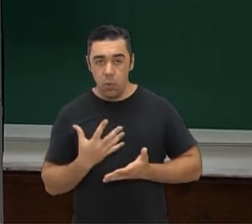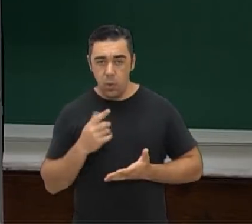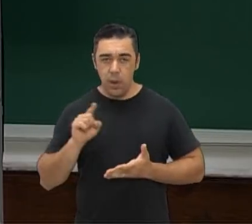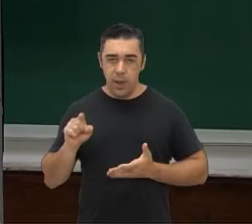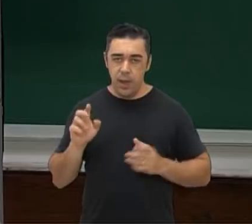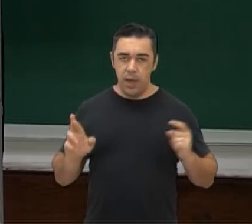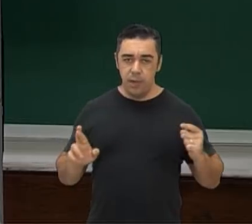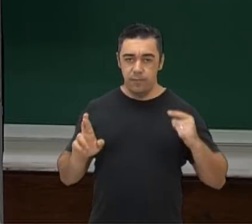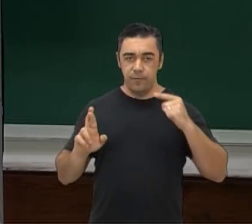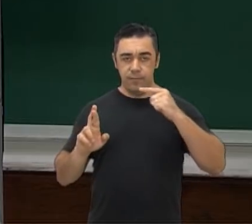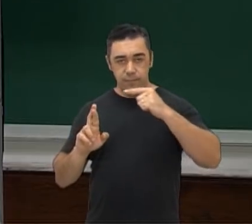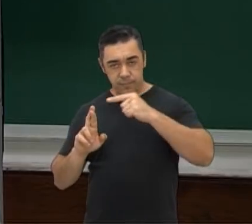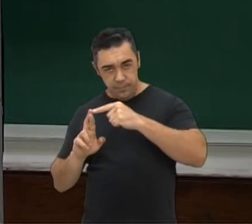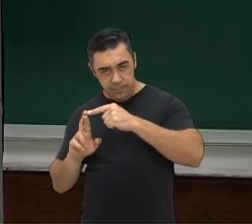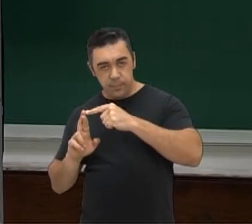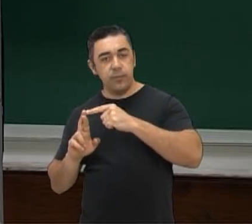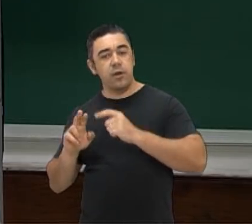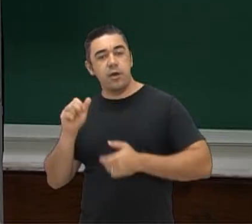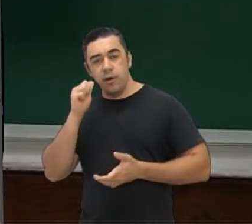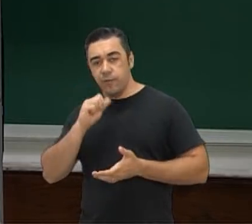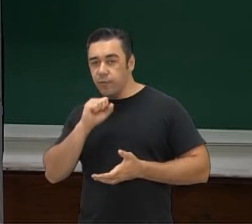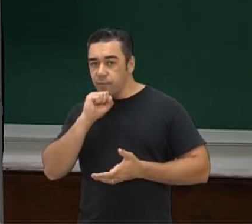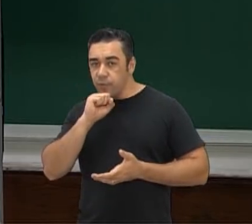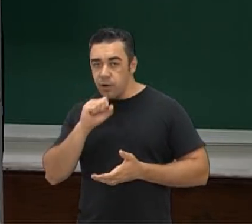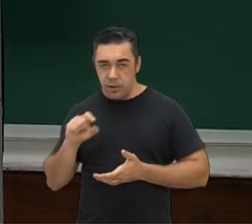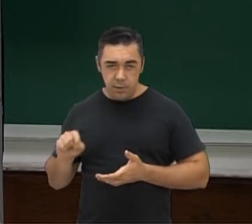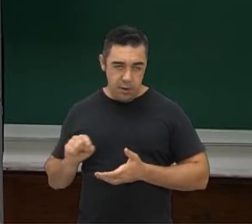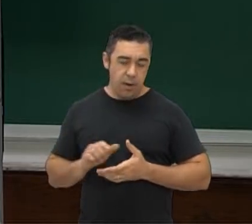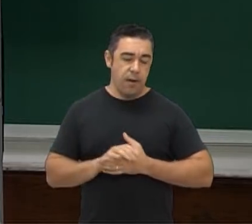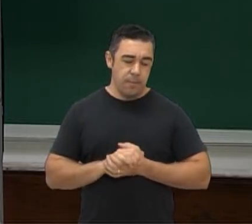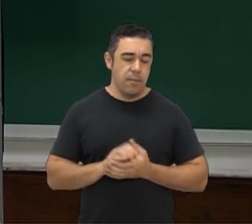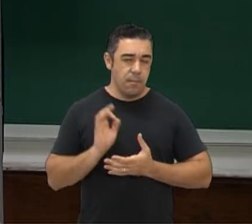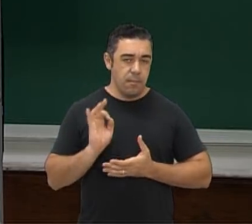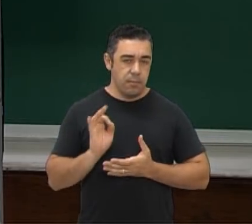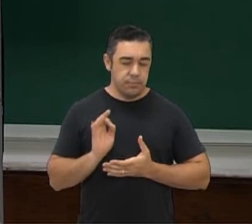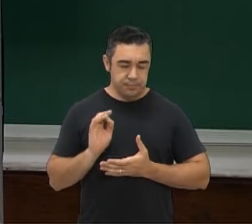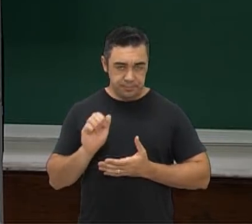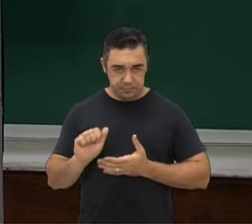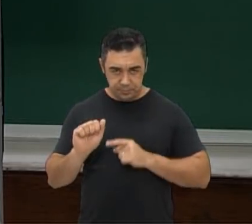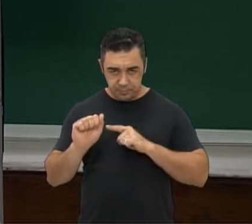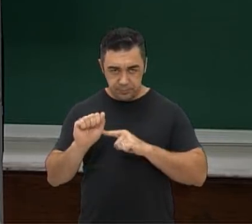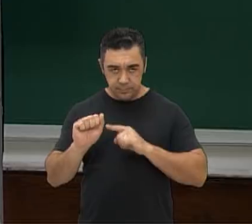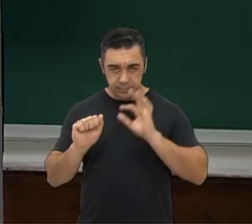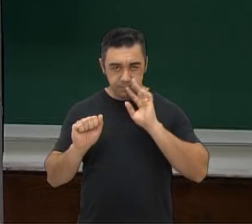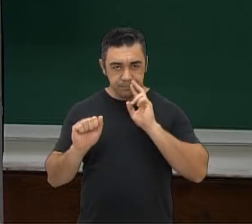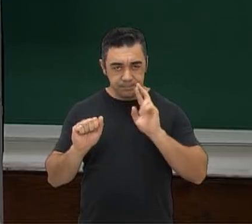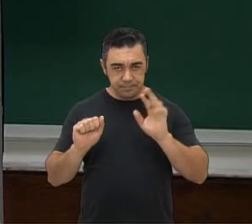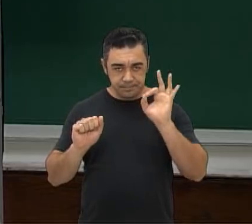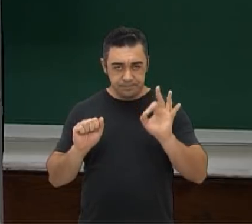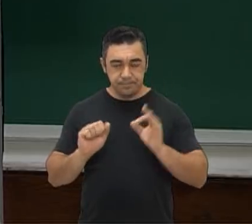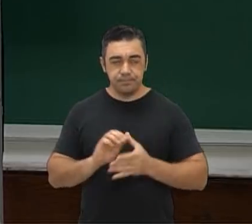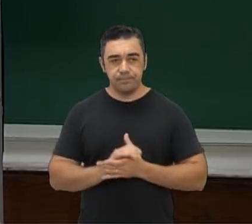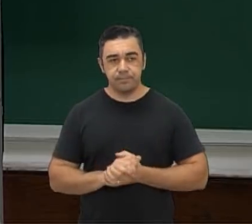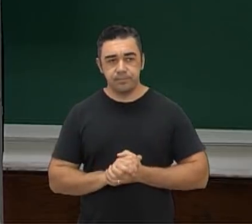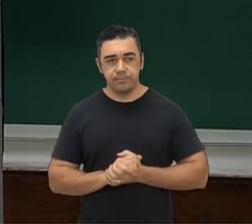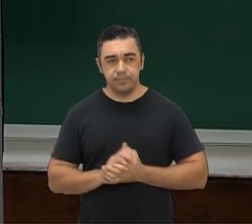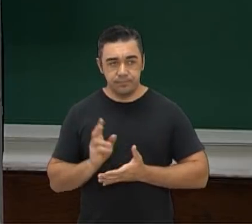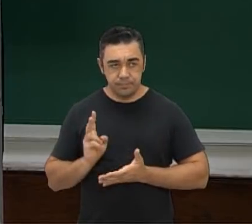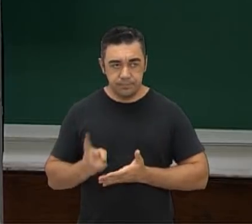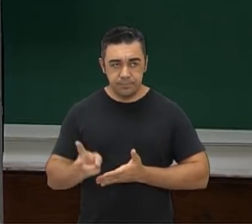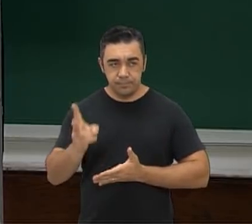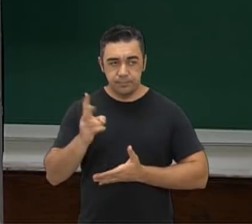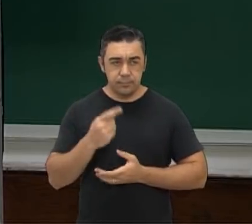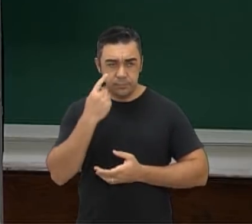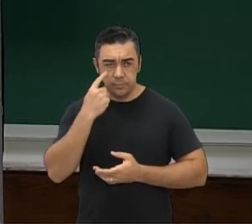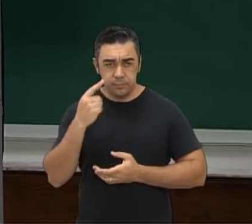ao substantivo, né? Avó, acertou, marcou ali a letra A como resposta correta, ok? Vamos continuar?